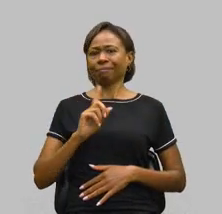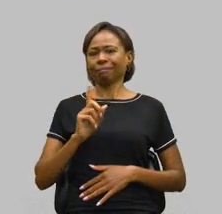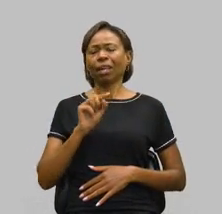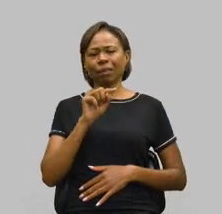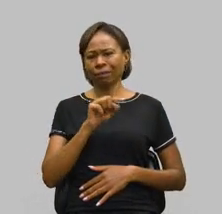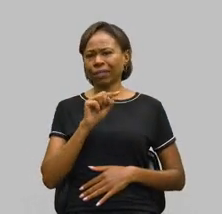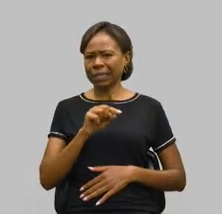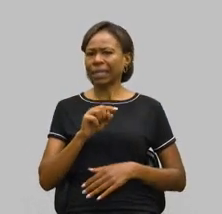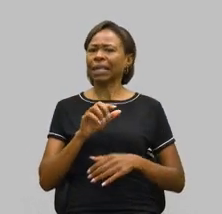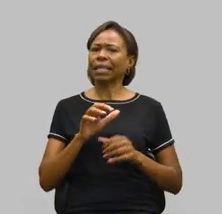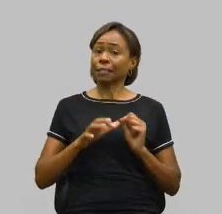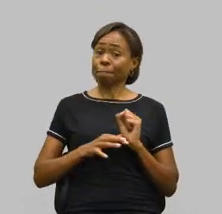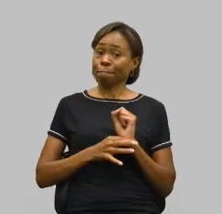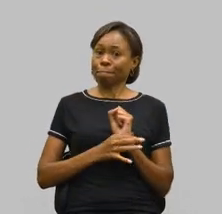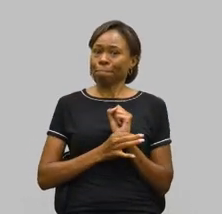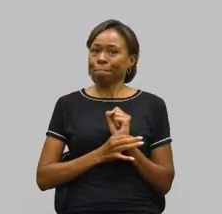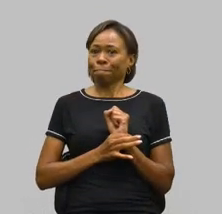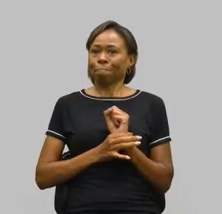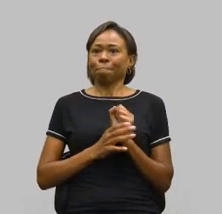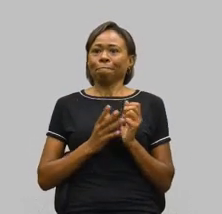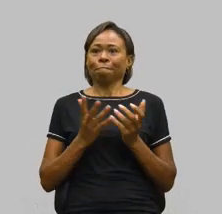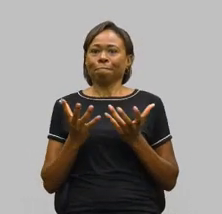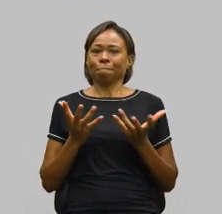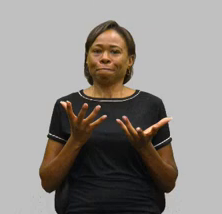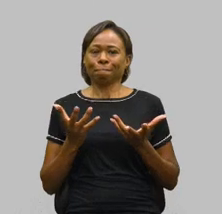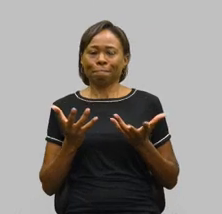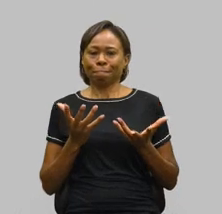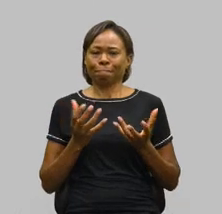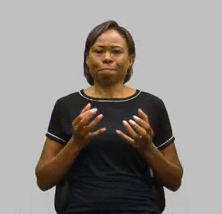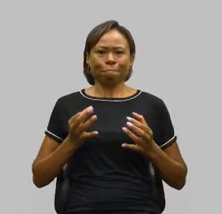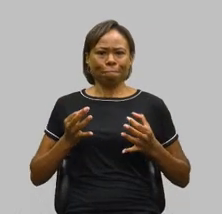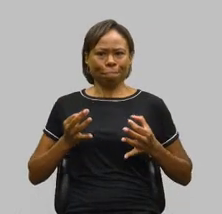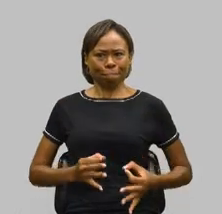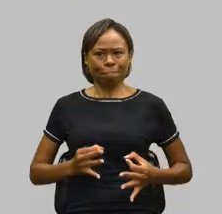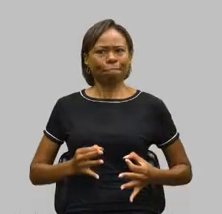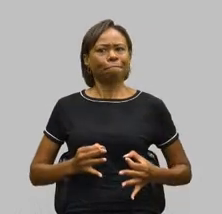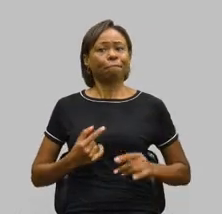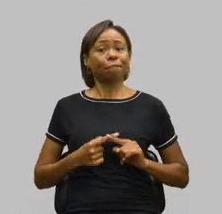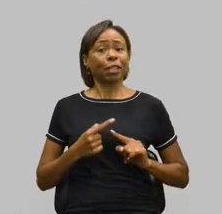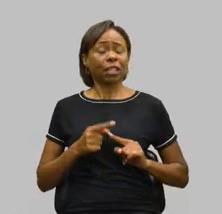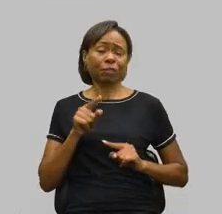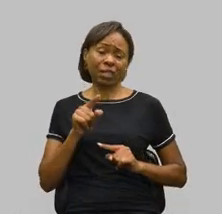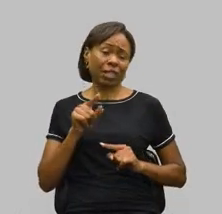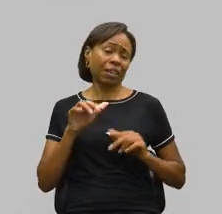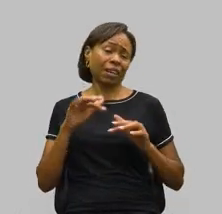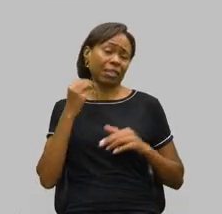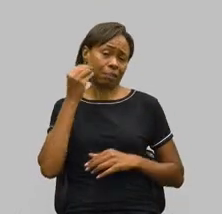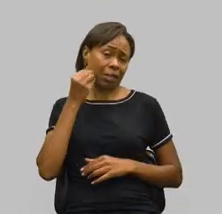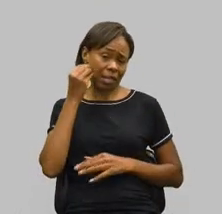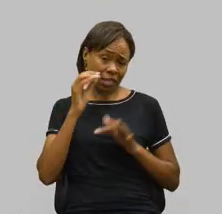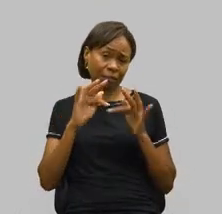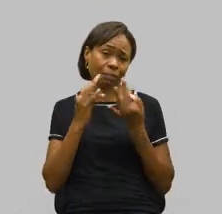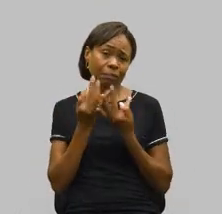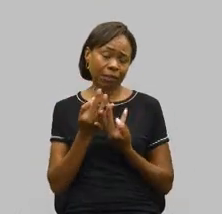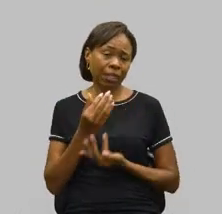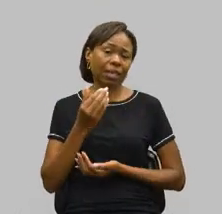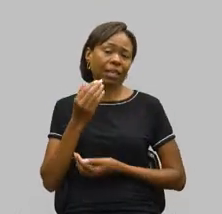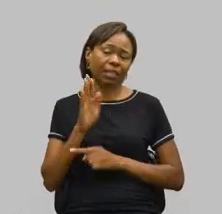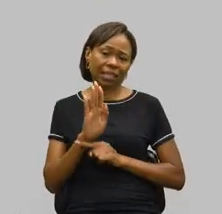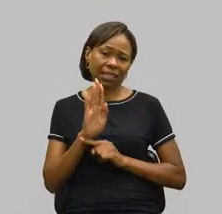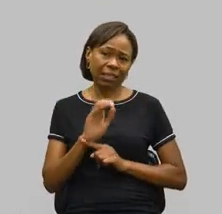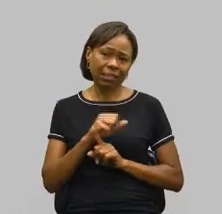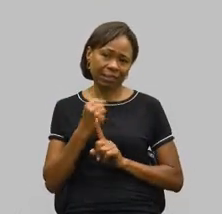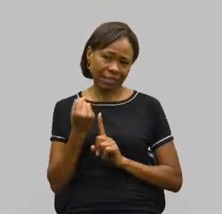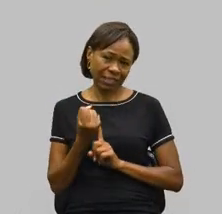segurança na sua fala você vem de uma família eh que trabalha com assistência social com Desenvolvimento Social há vários anos